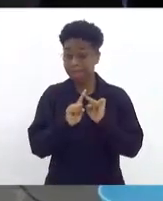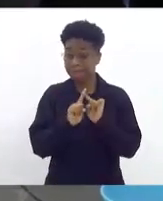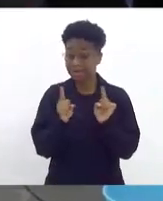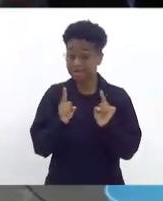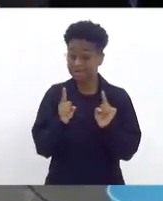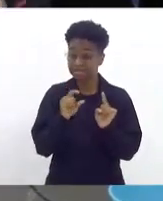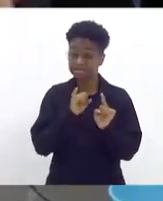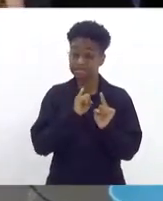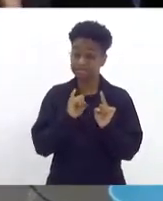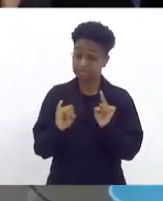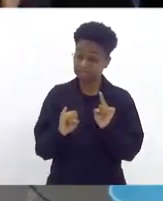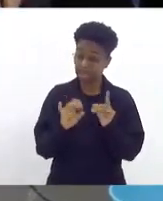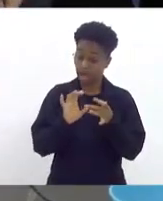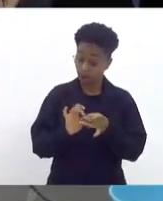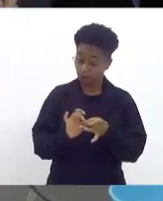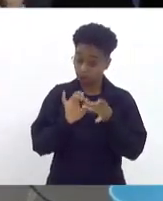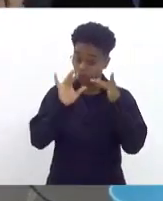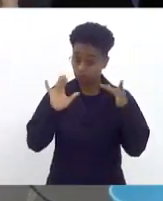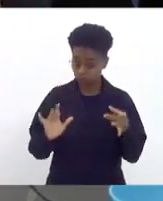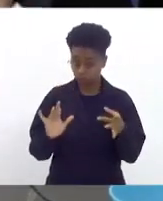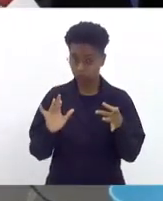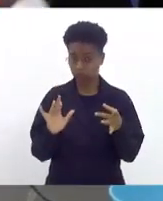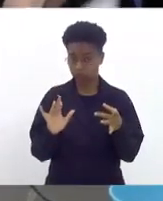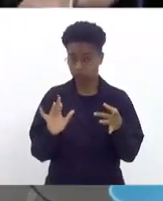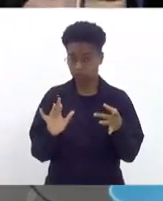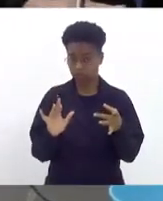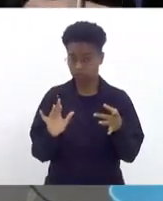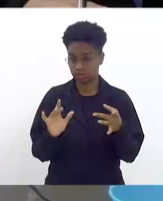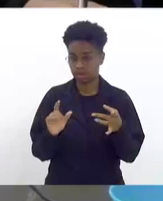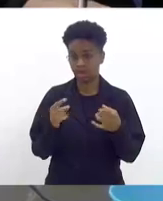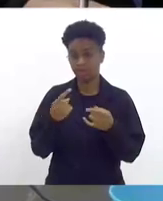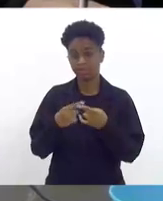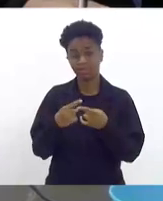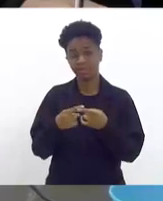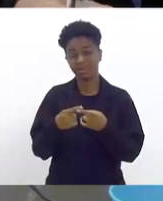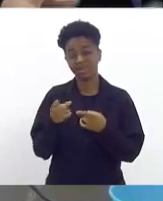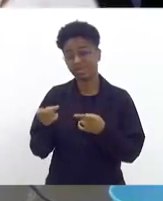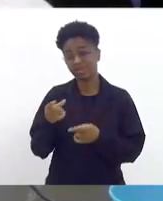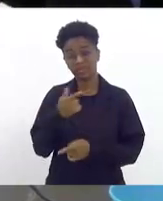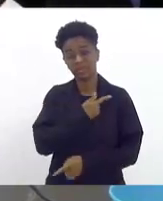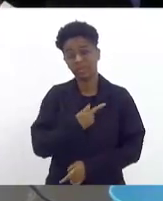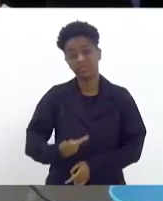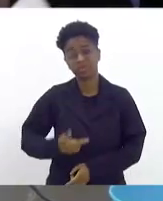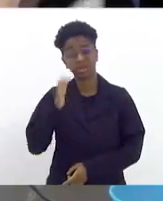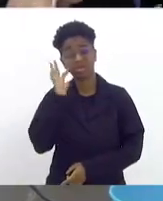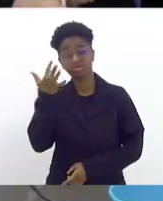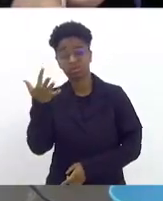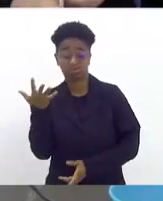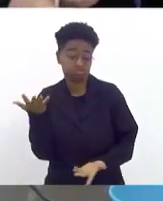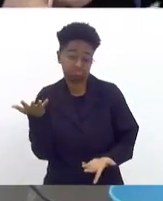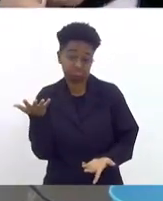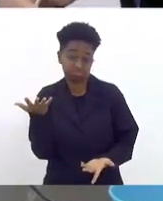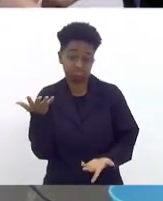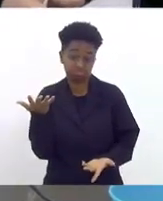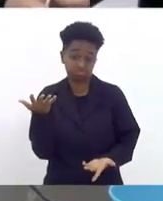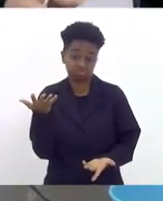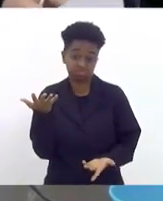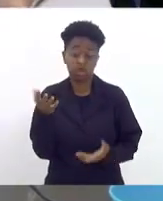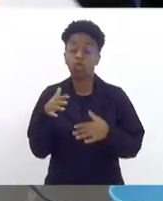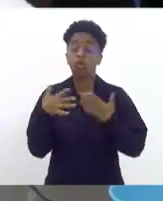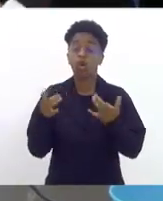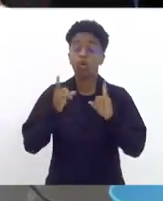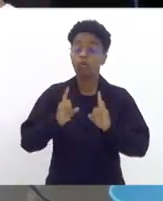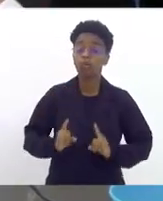uma matéria autorizativa que fica mais a cargo do governo inclusive decidiu o seguinte tal